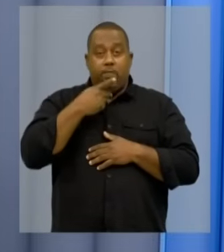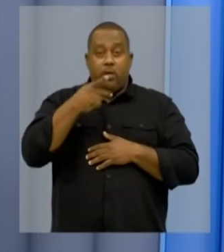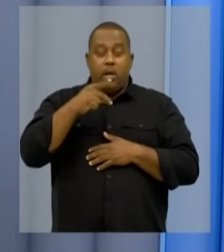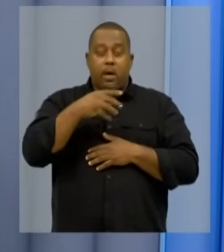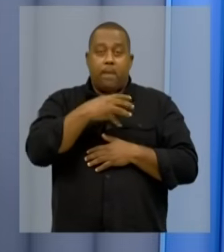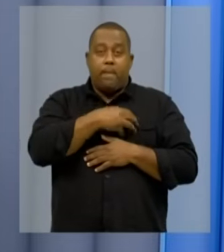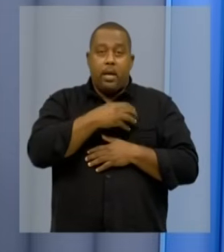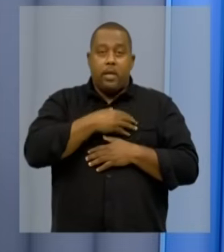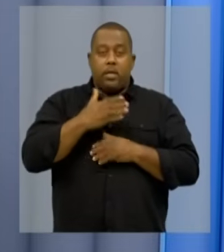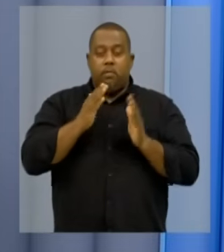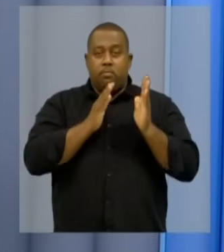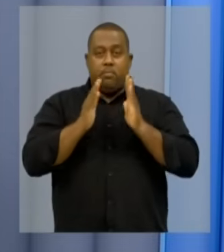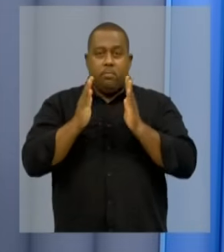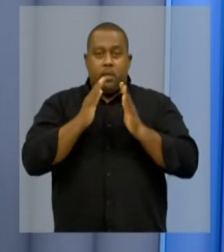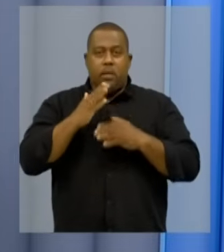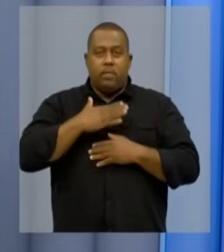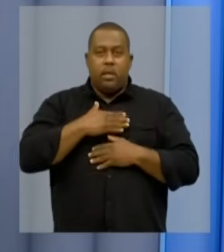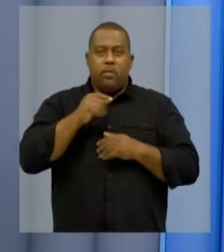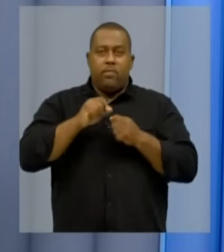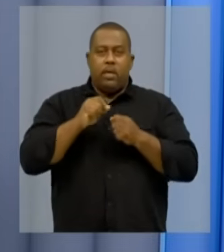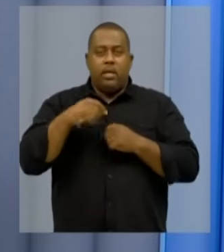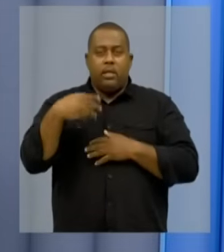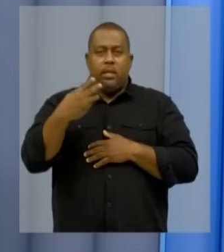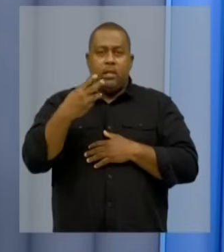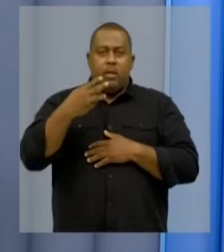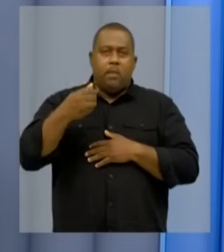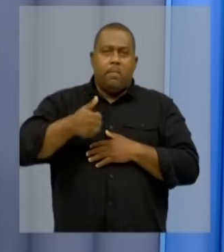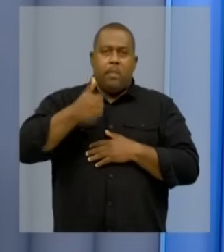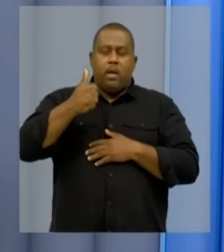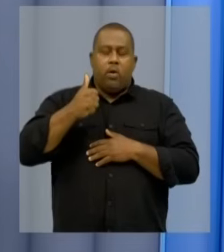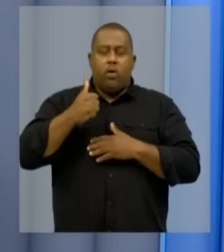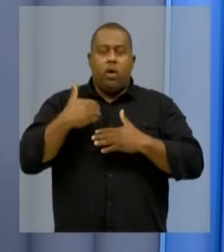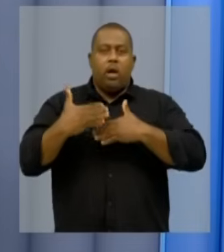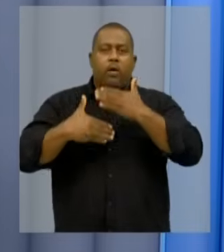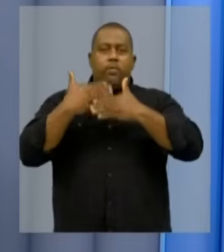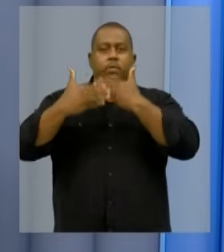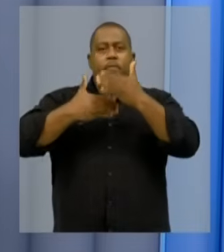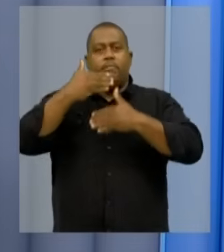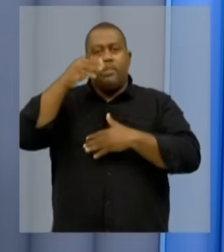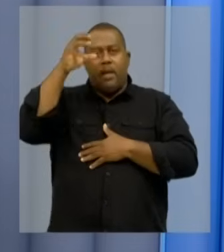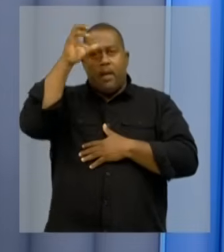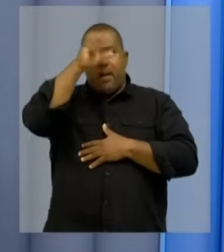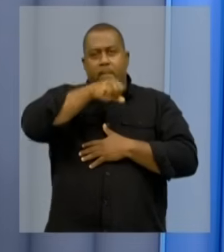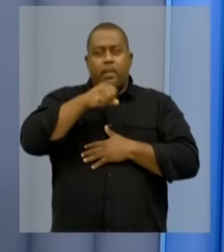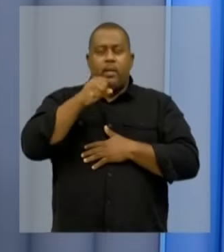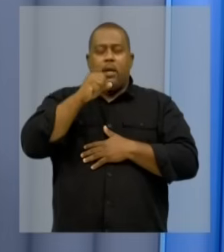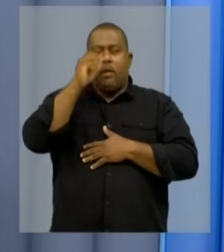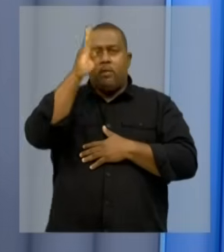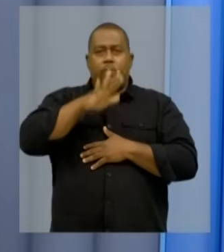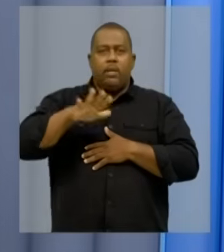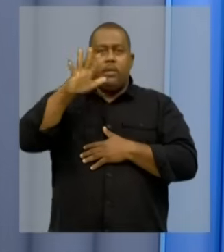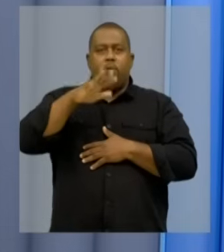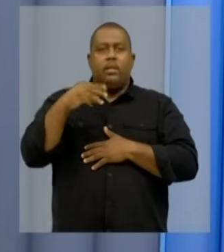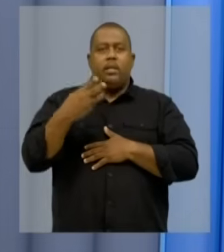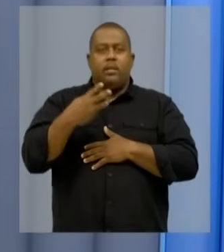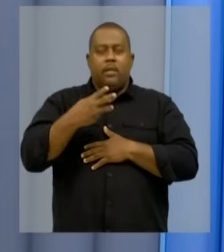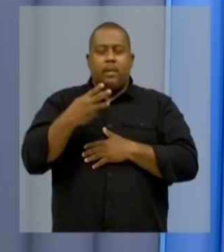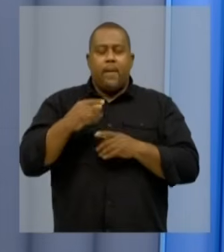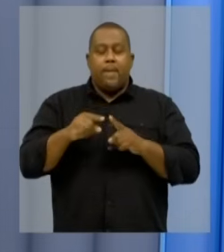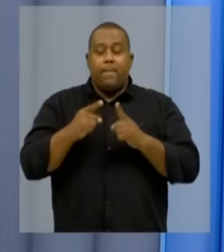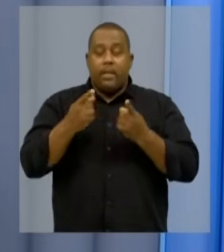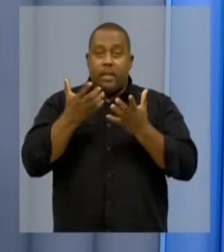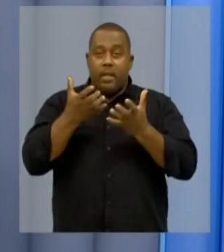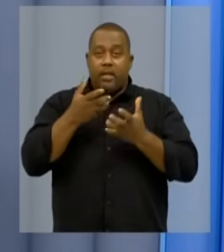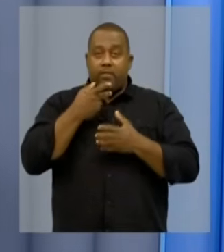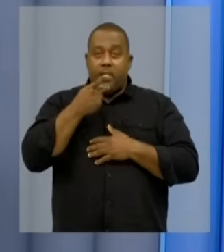na minha gestão, teve a terceira melhor evolução na aprendizagem do país, a terceira. Mas quero dizer